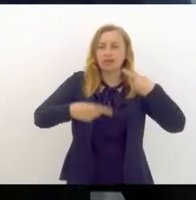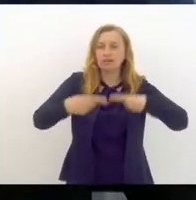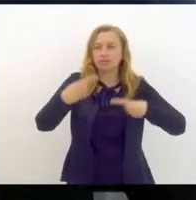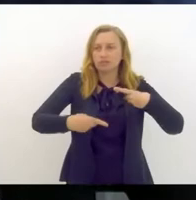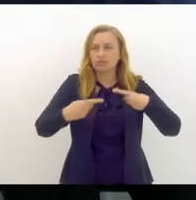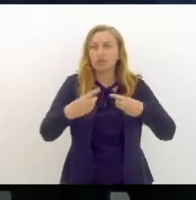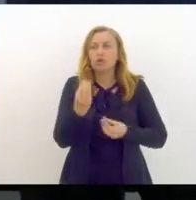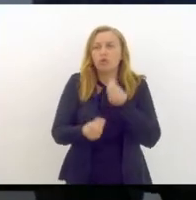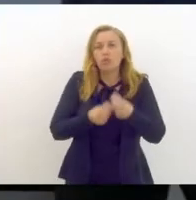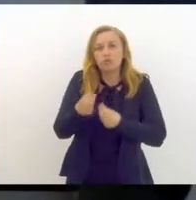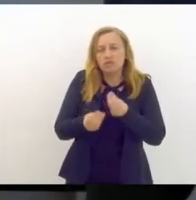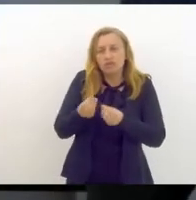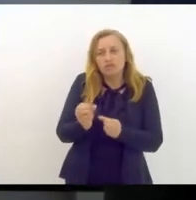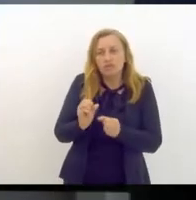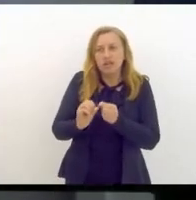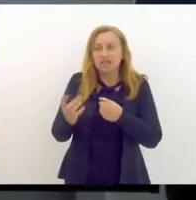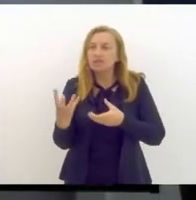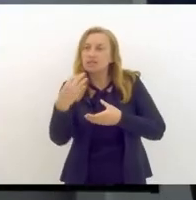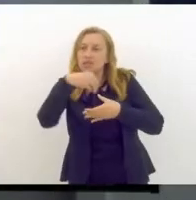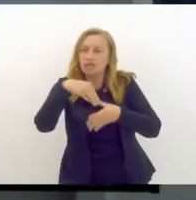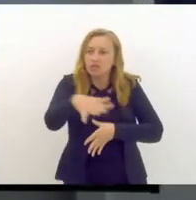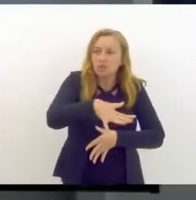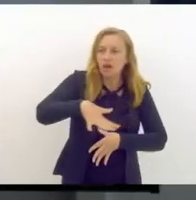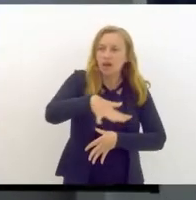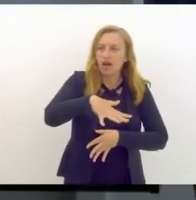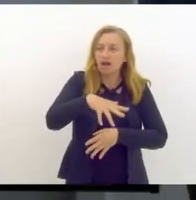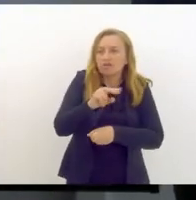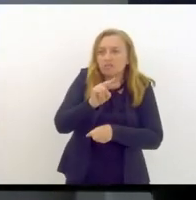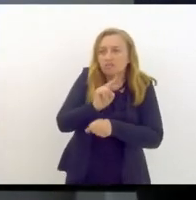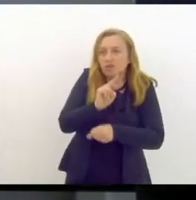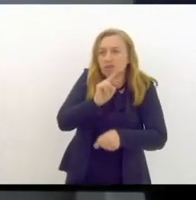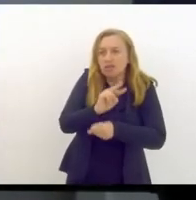ser executadas dentro de uma unidade de conservação